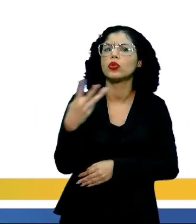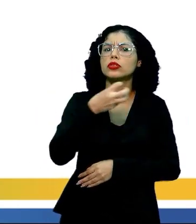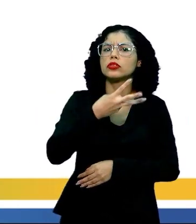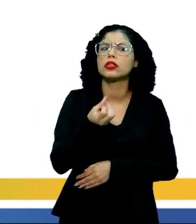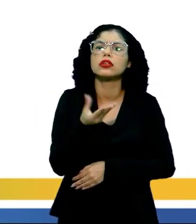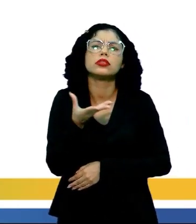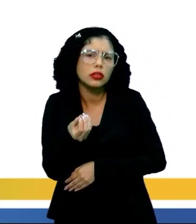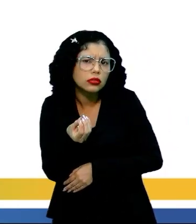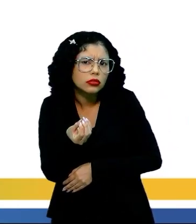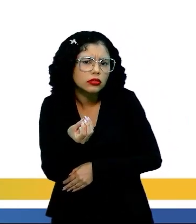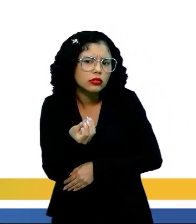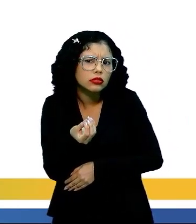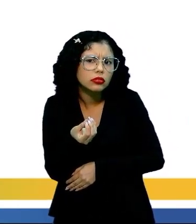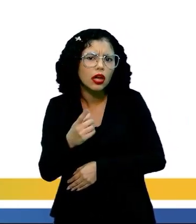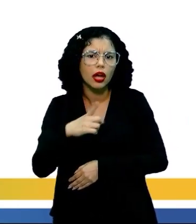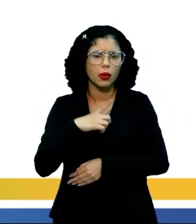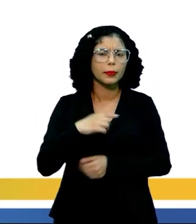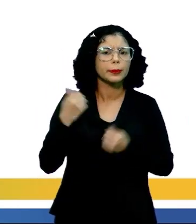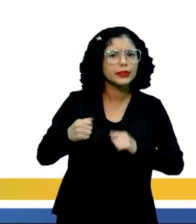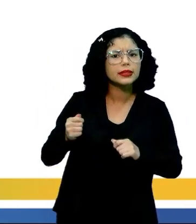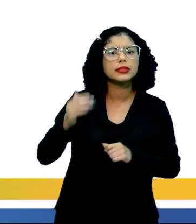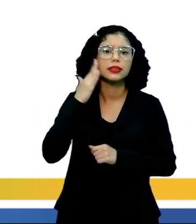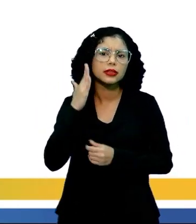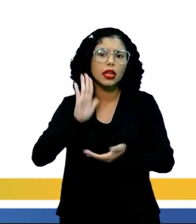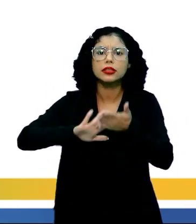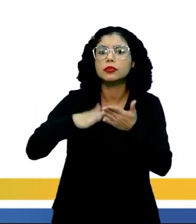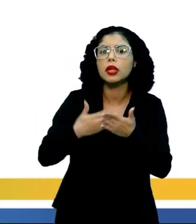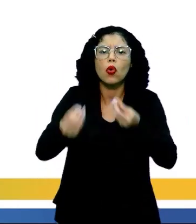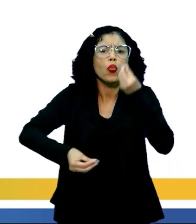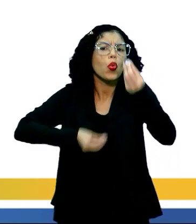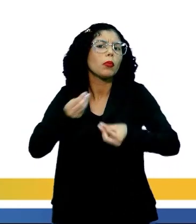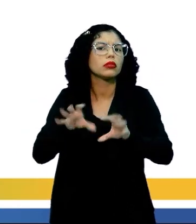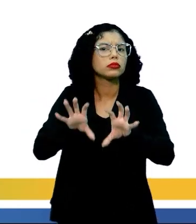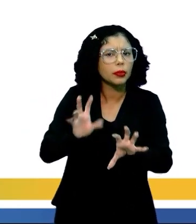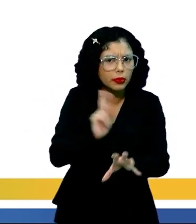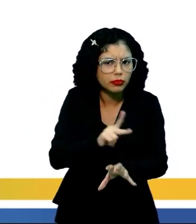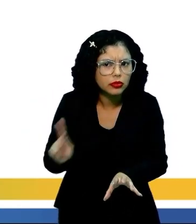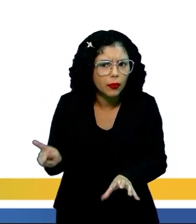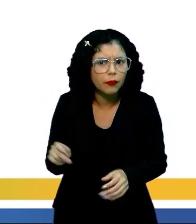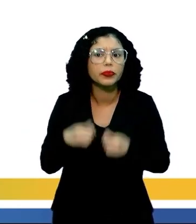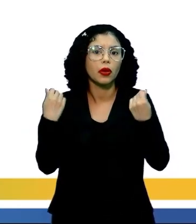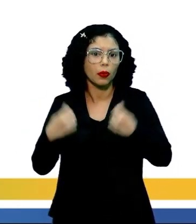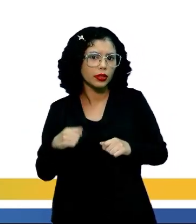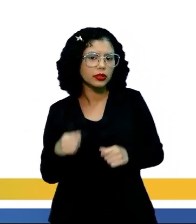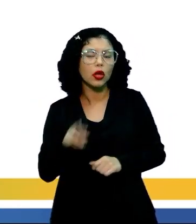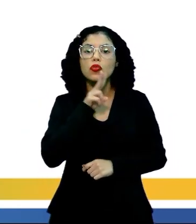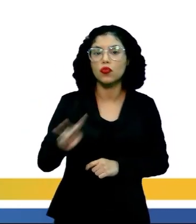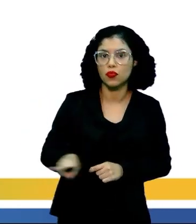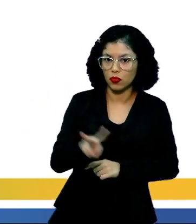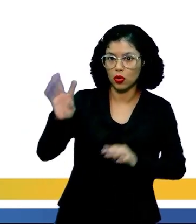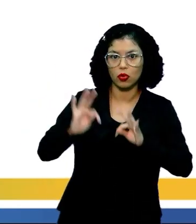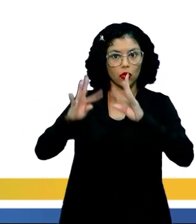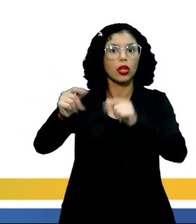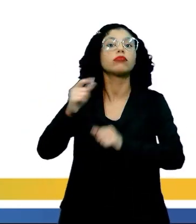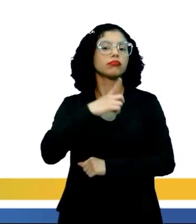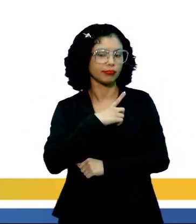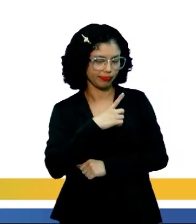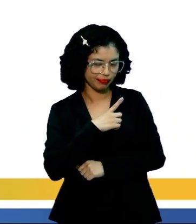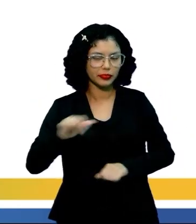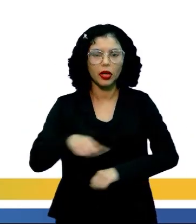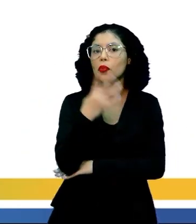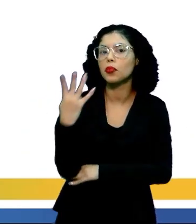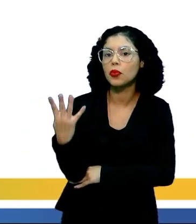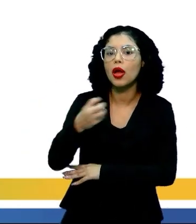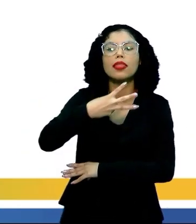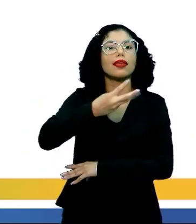cento de 360? Eu tenho que entender a interpretação. Como assim, professor? Eu tenho o valor total? Tenho, que é